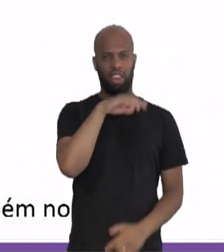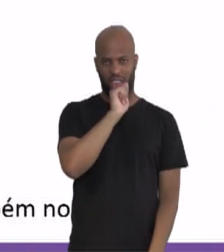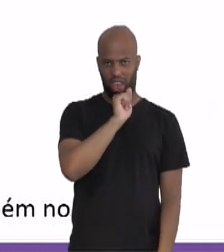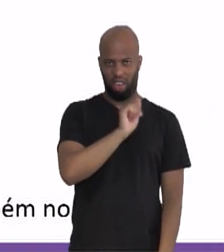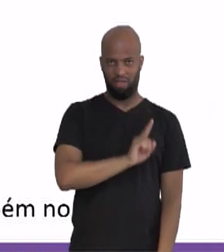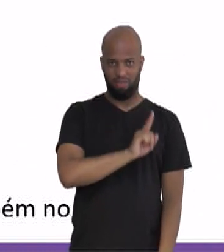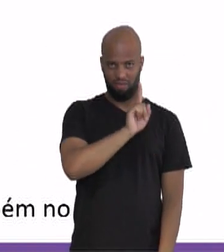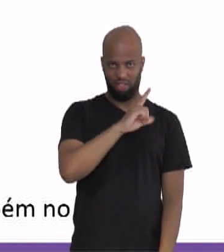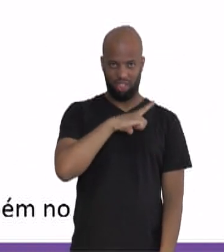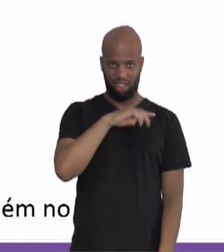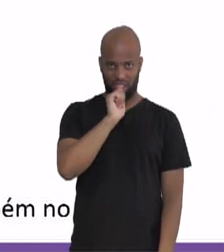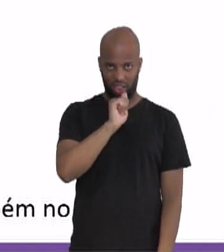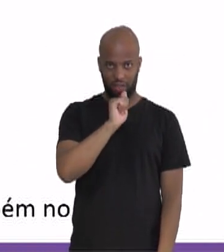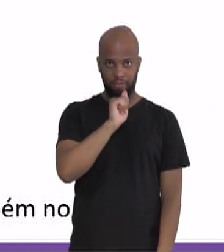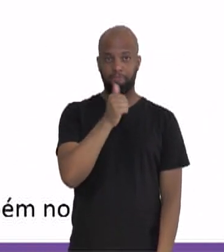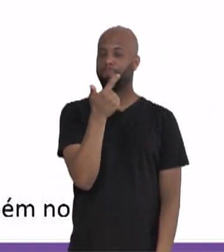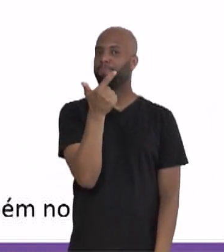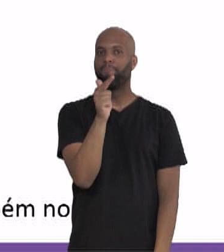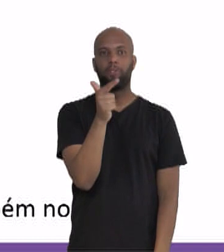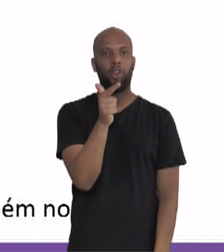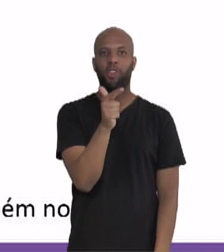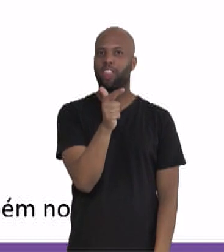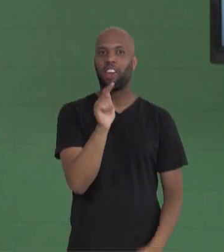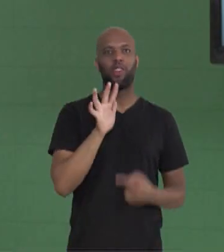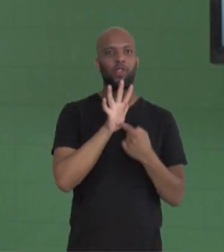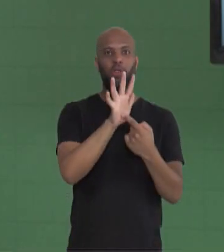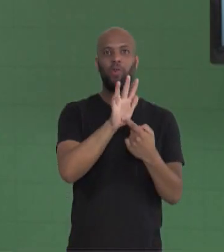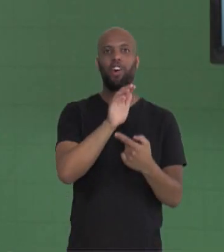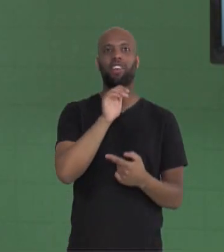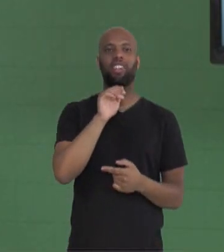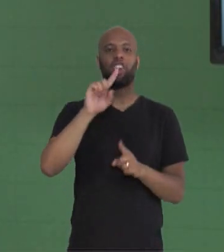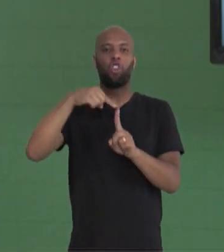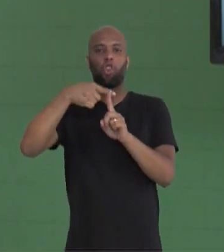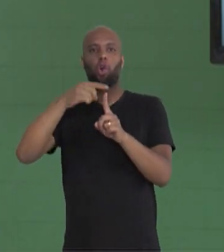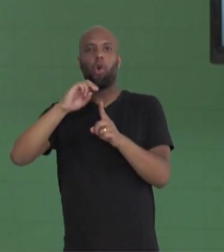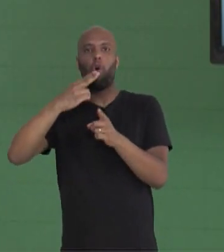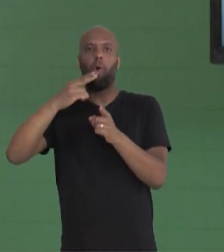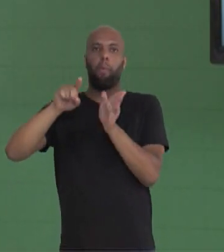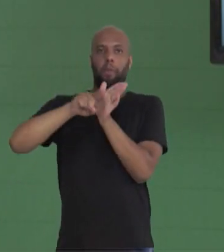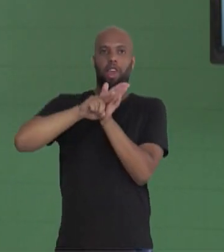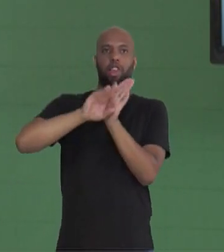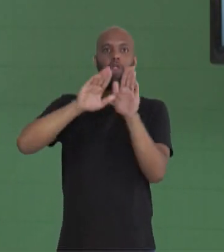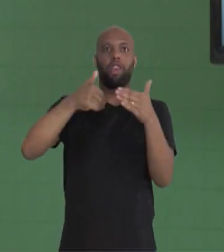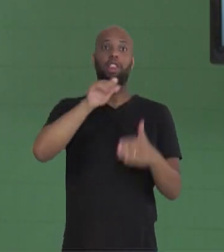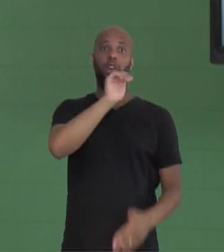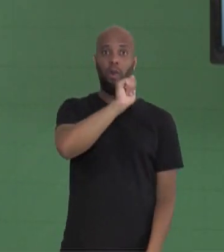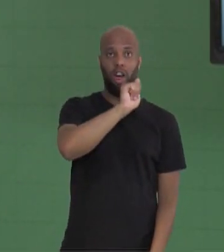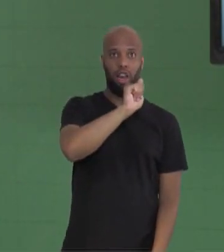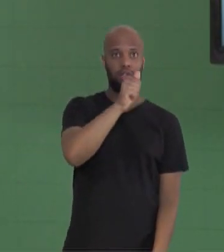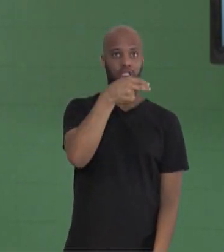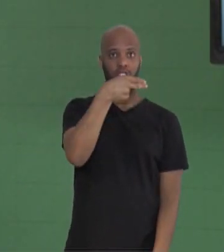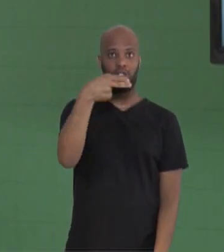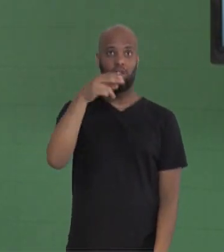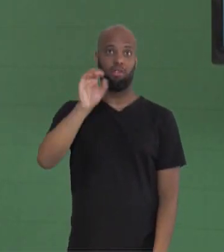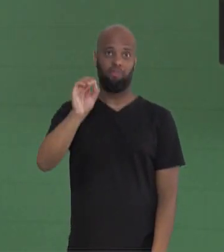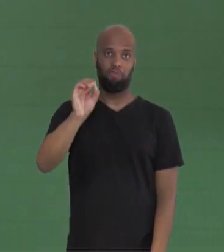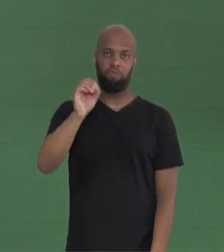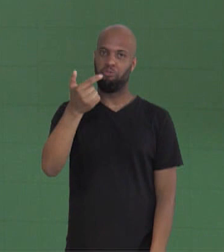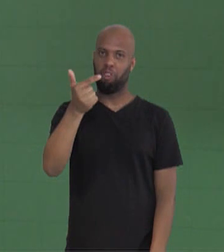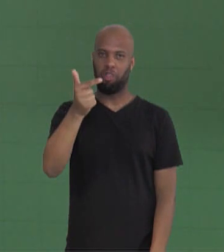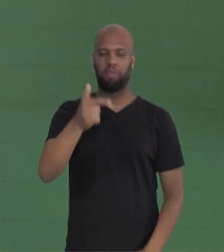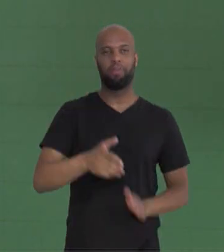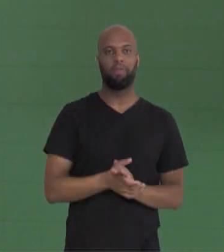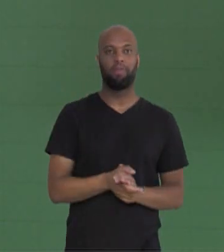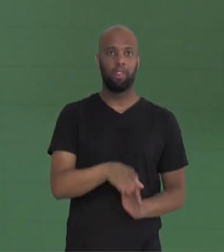dentro dessa função aqui? Não, ele não aparece, nada somando ou diminuindo. Então, o nosso A aqui vai valer 0. Nós